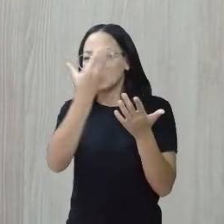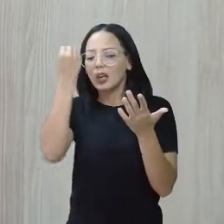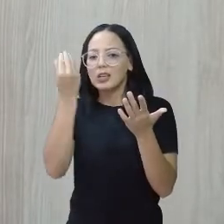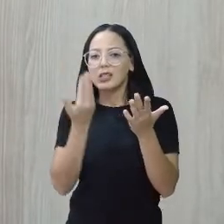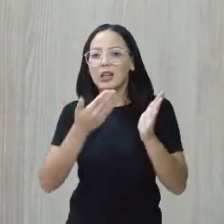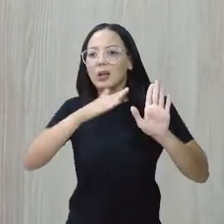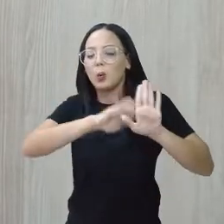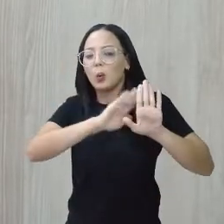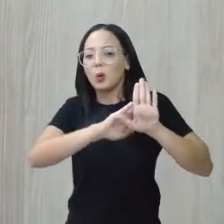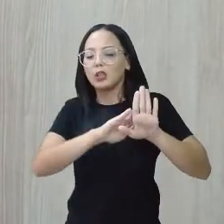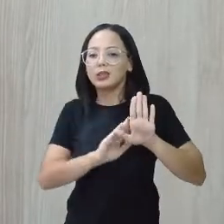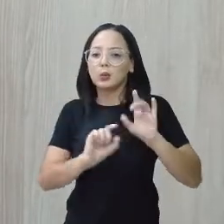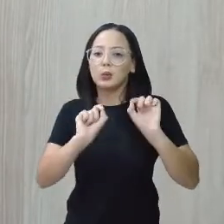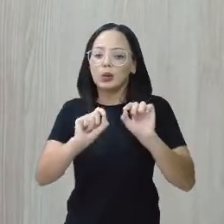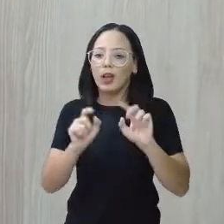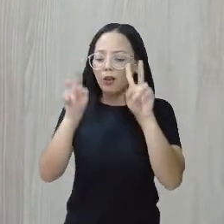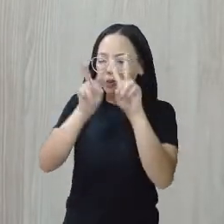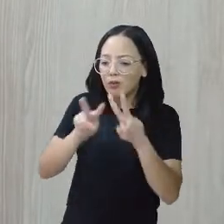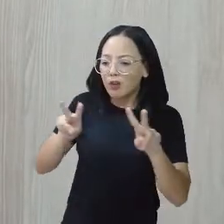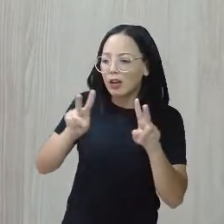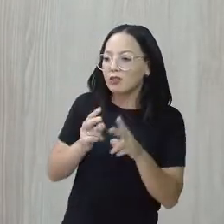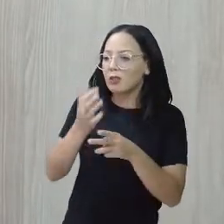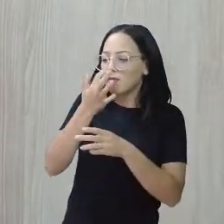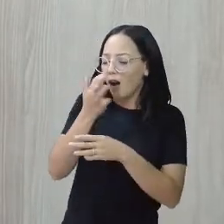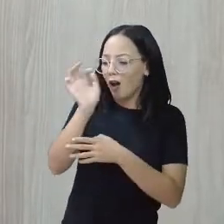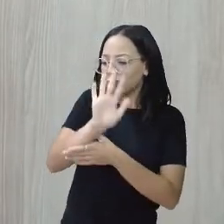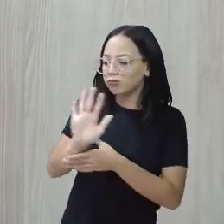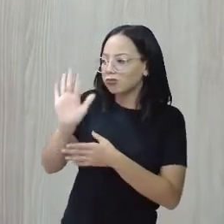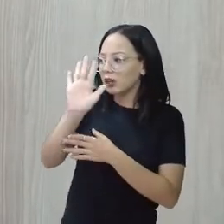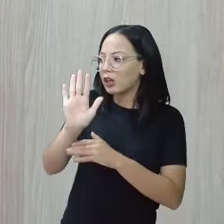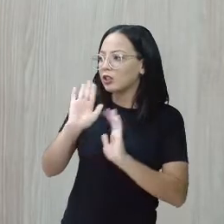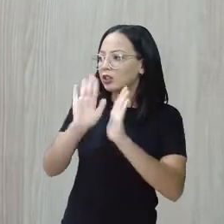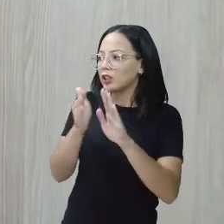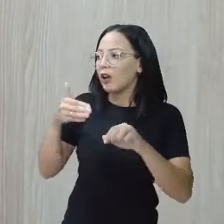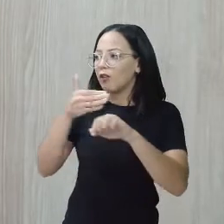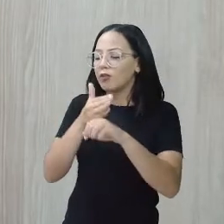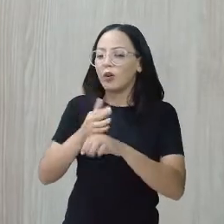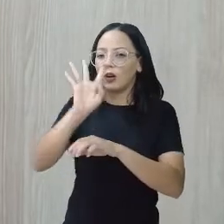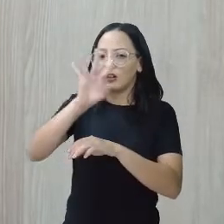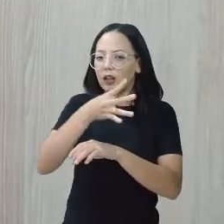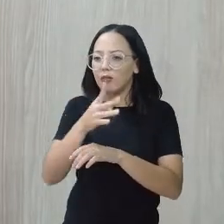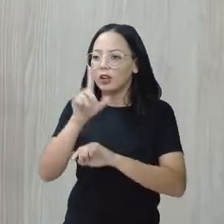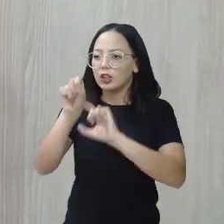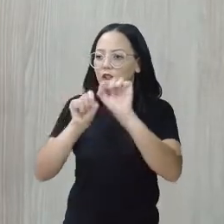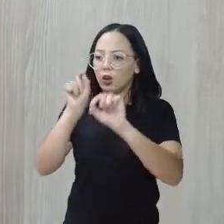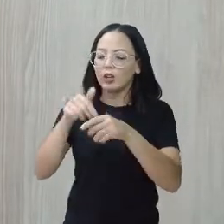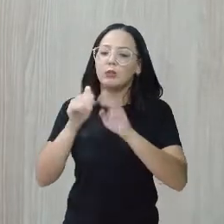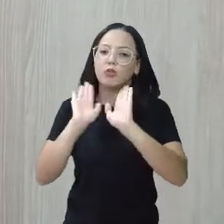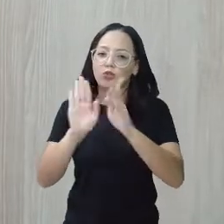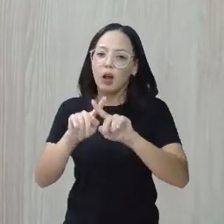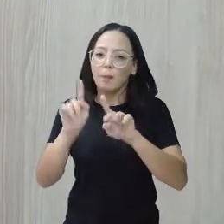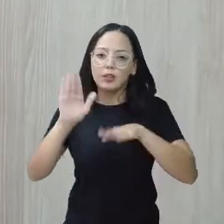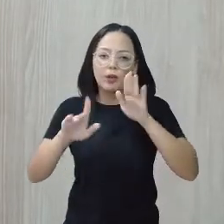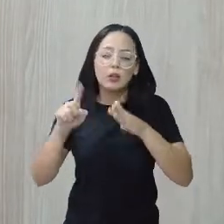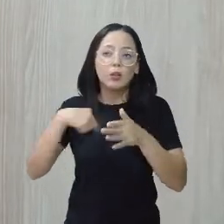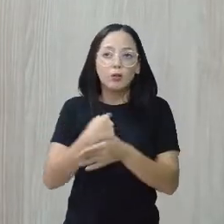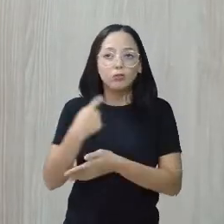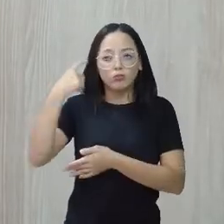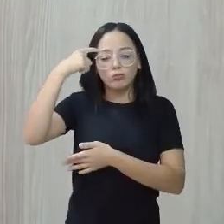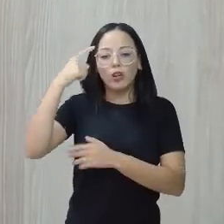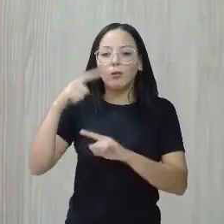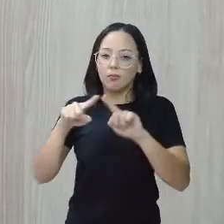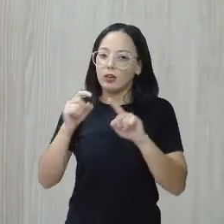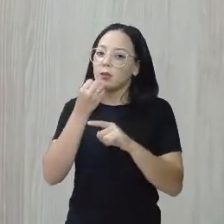intuitivo ali, vejo lá a imagem, né? E já vou na tabelinha, vou lá escolhendo e nem, às vezes nem processa. Então é muito